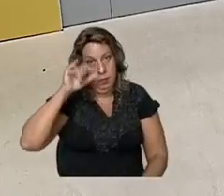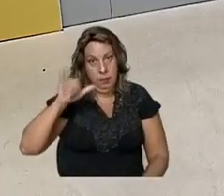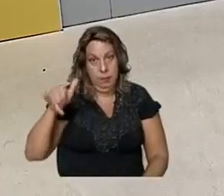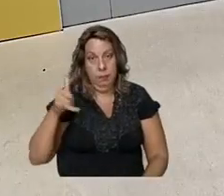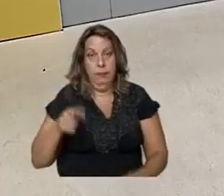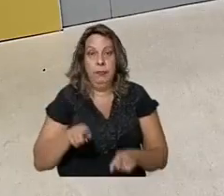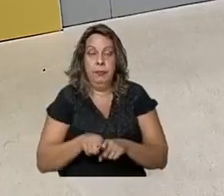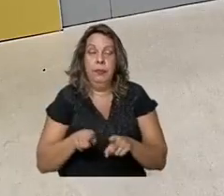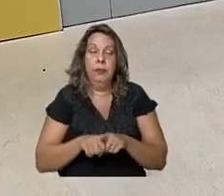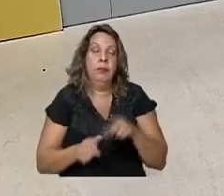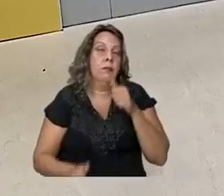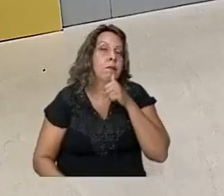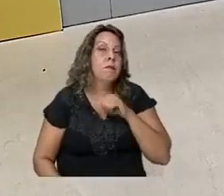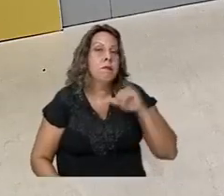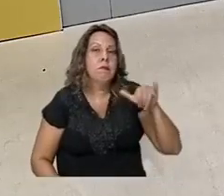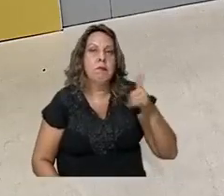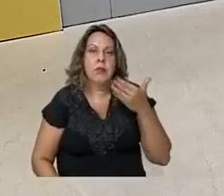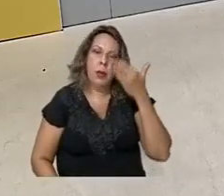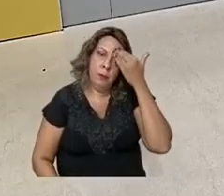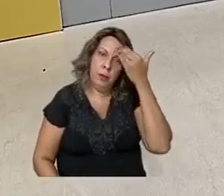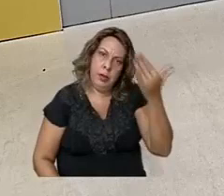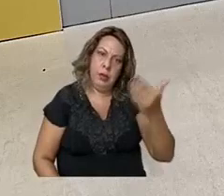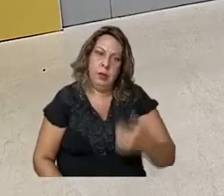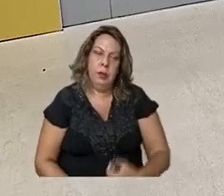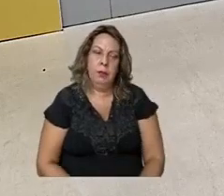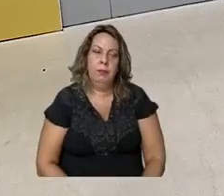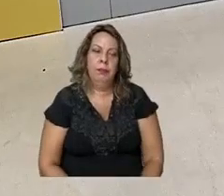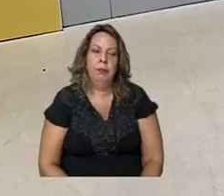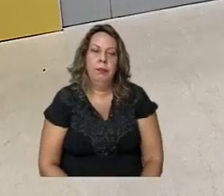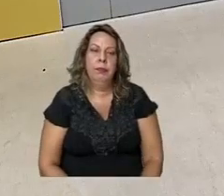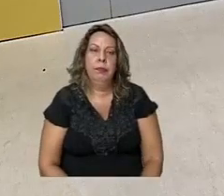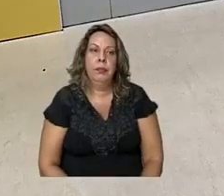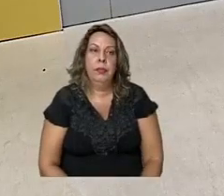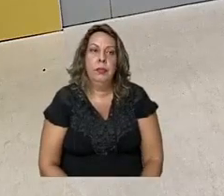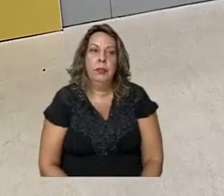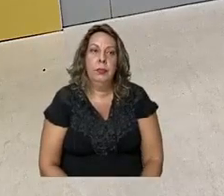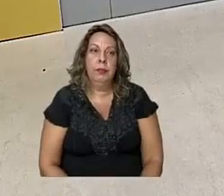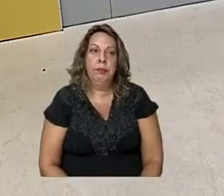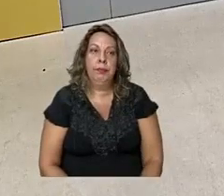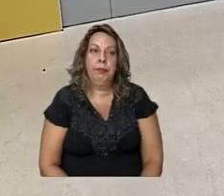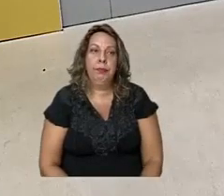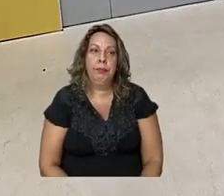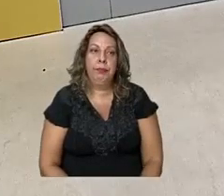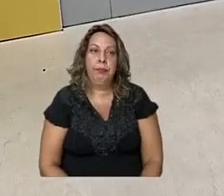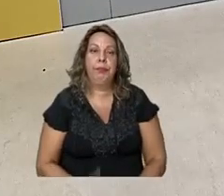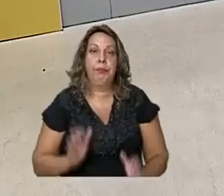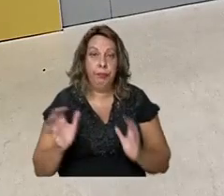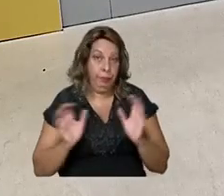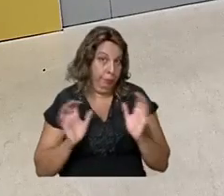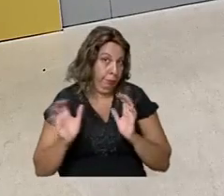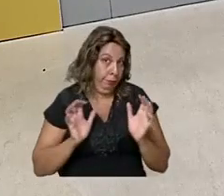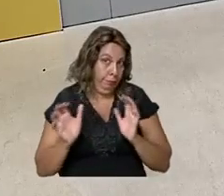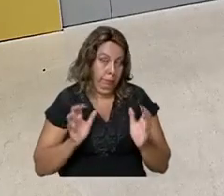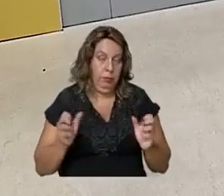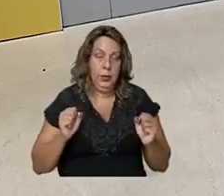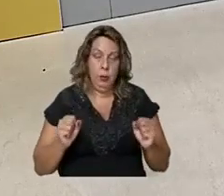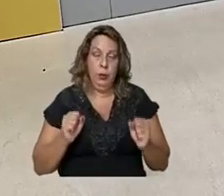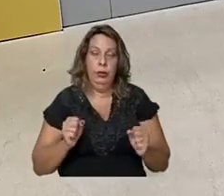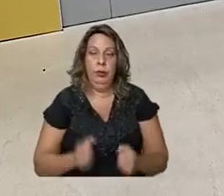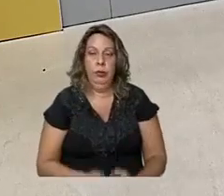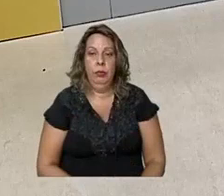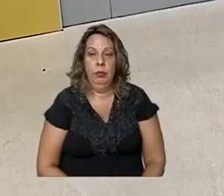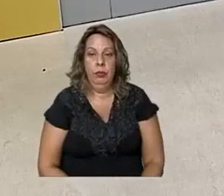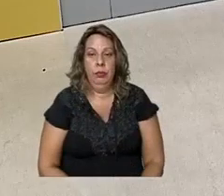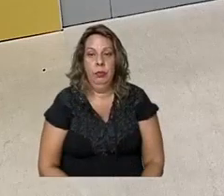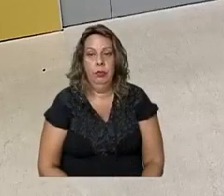né? Obrigada! Quero abraçar o Nicola e a Mama Diva também na audiência. Pode ligar, por favor. Clara, a